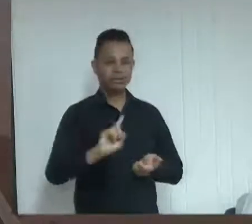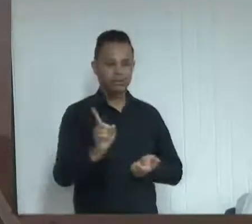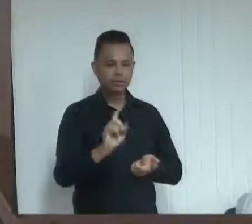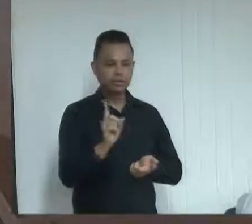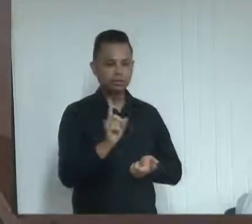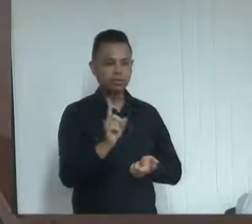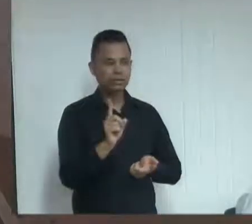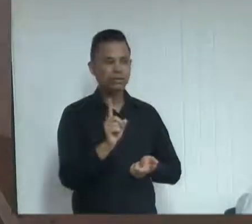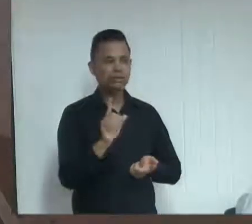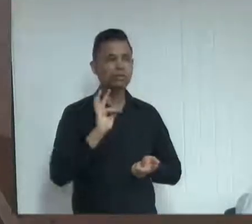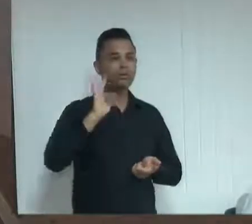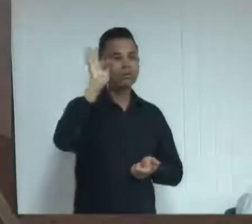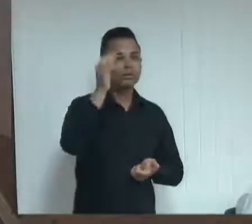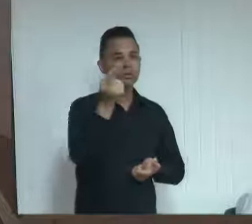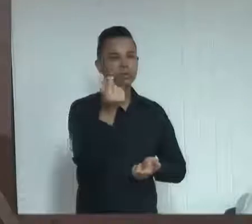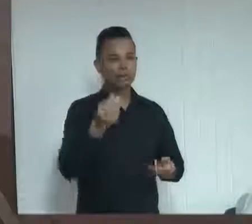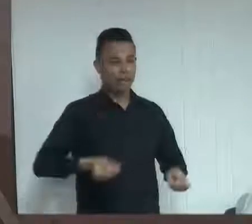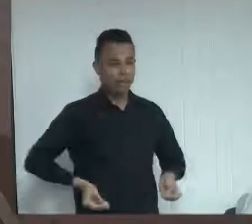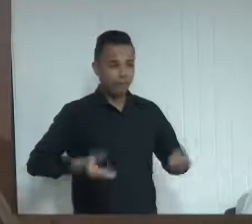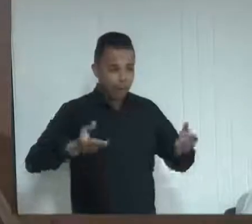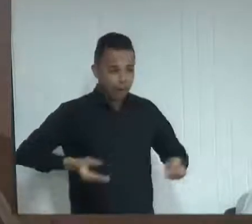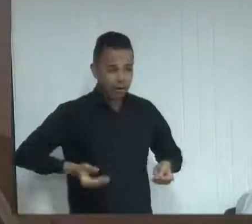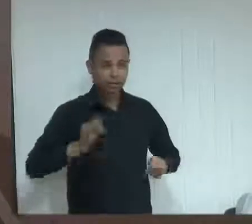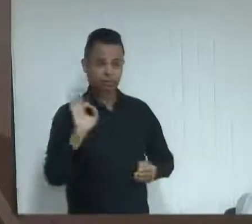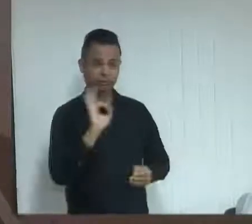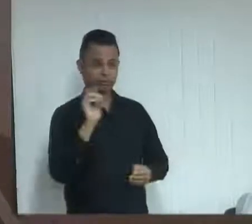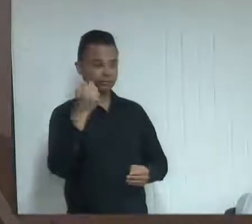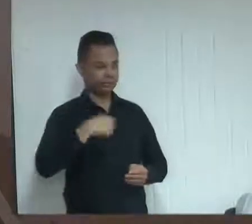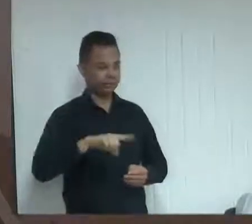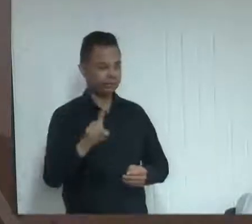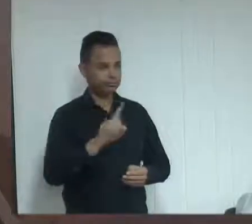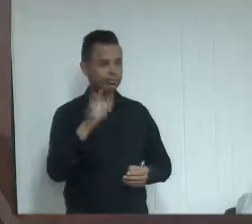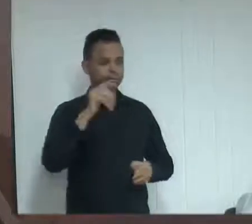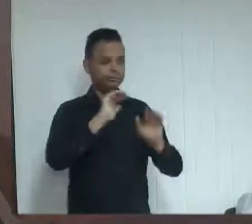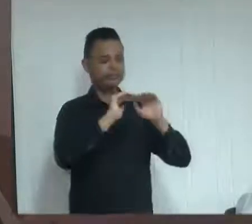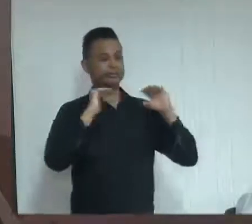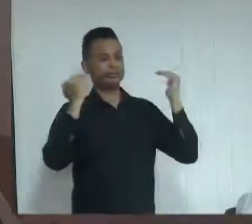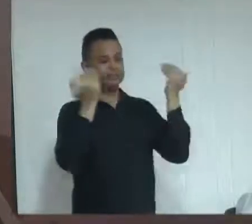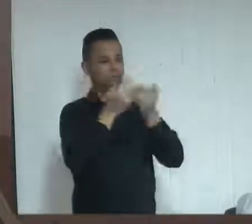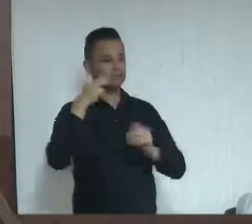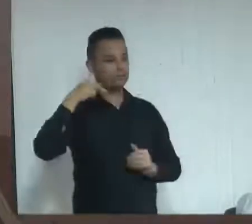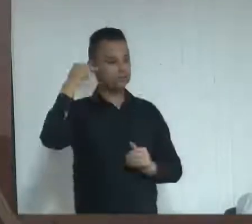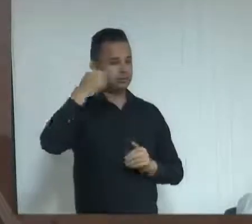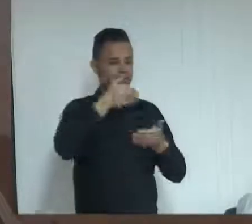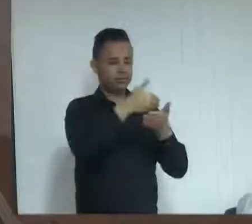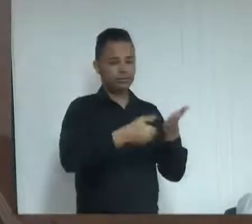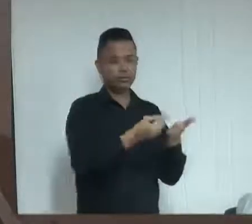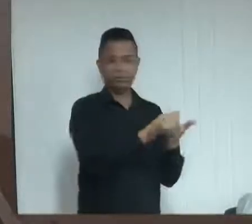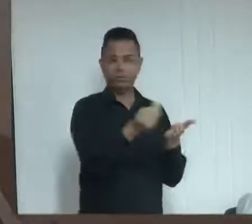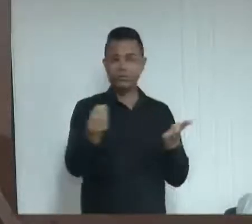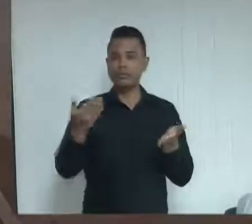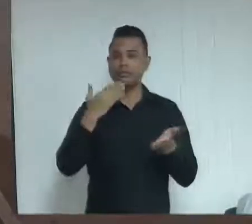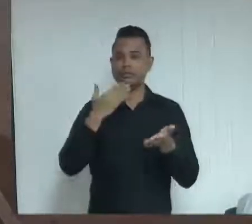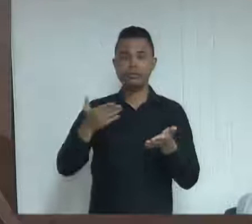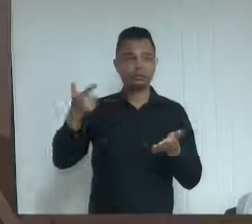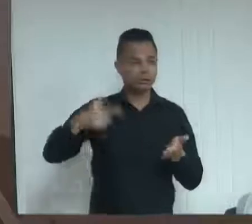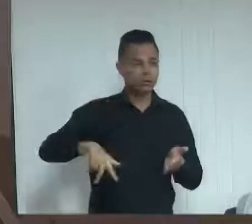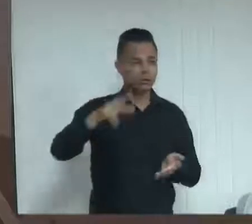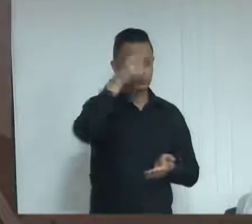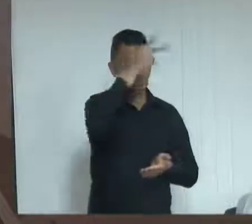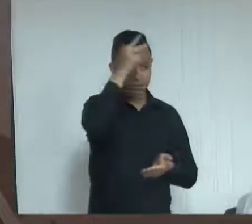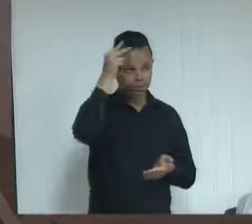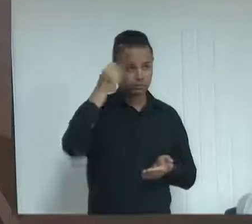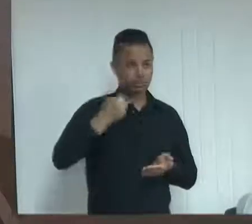impacto orçamentário, certo? Mais para frente, essa Câmara enviou uma solicitação novamente do impacto, e a própria Prefeitura, no